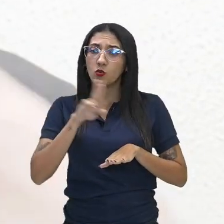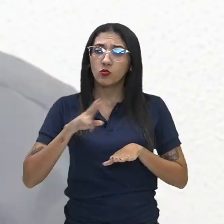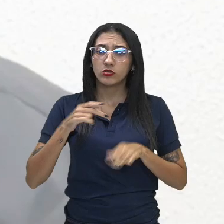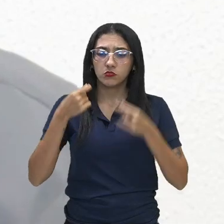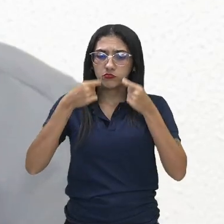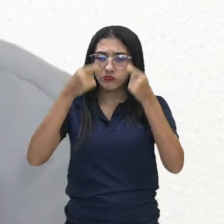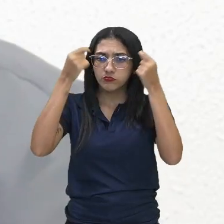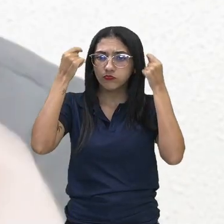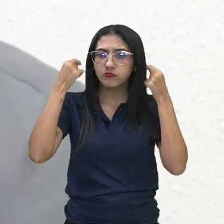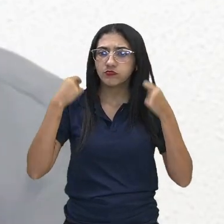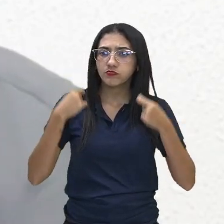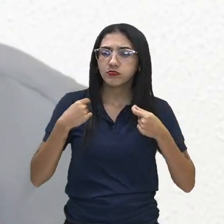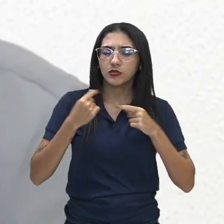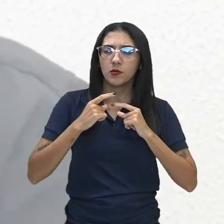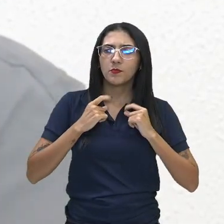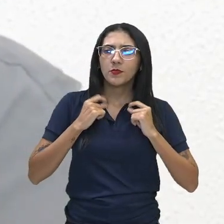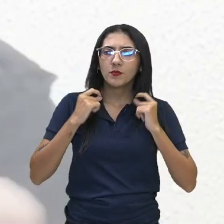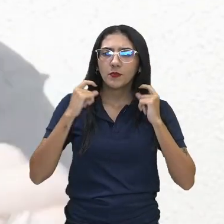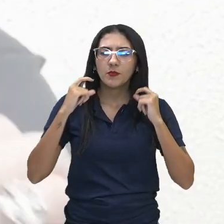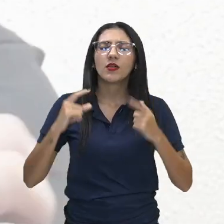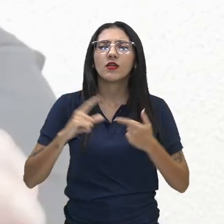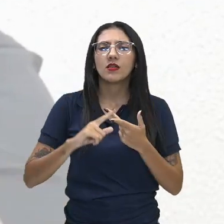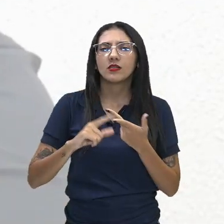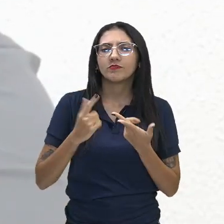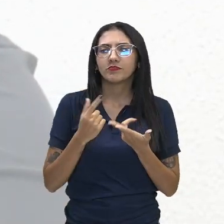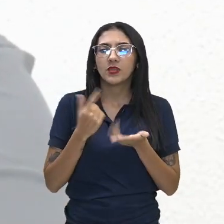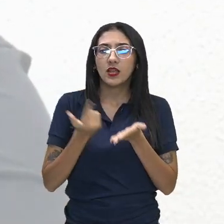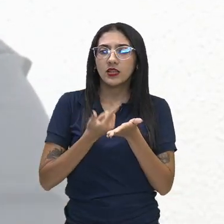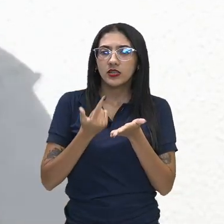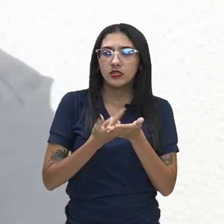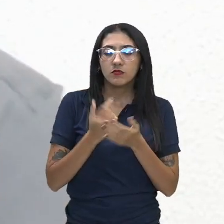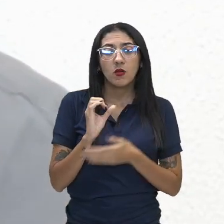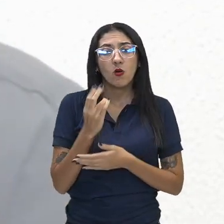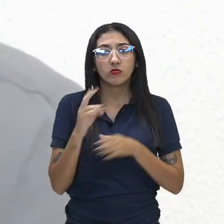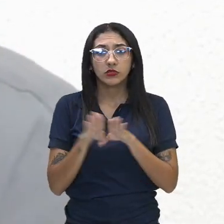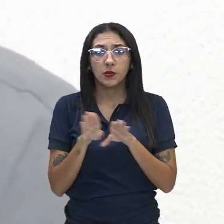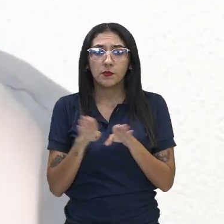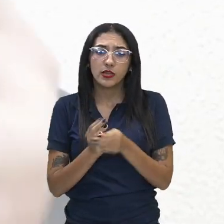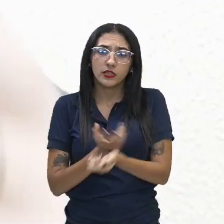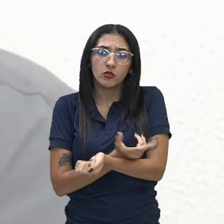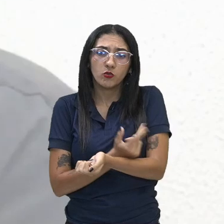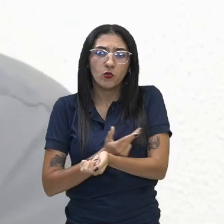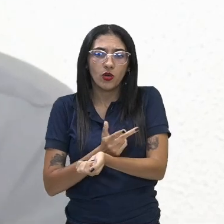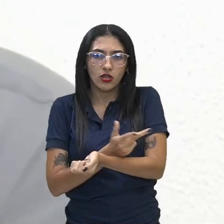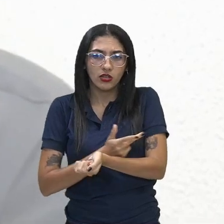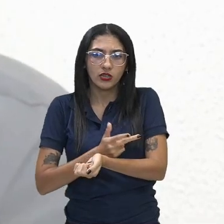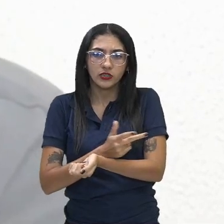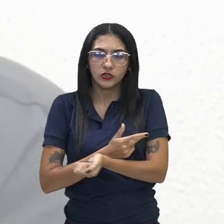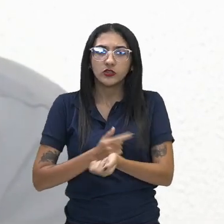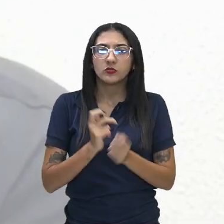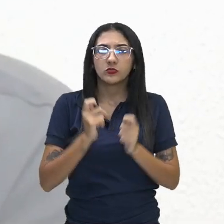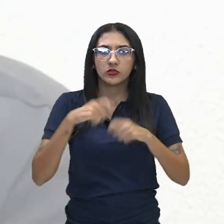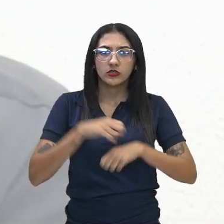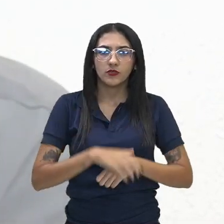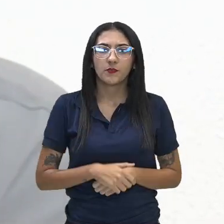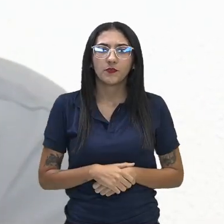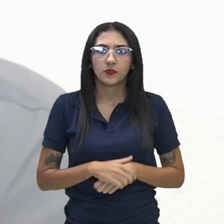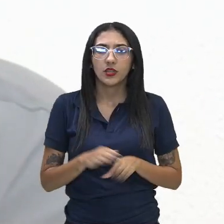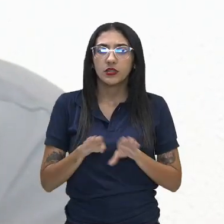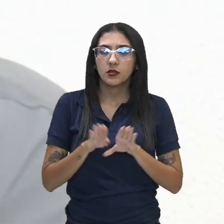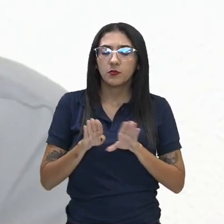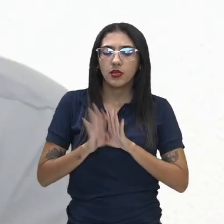corpos, como terços, bíblias, até mesmo nas tatuagens que nós vemos em algumas pessoas e também dentro de